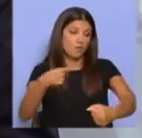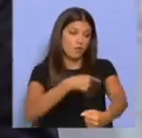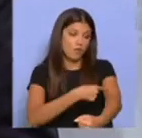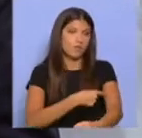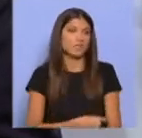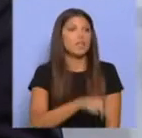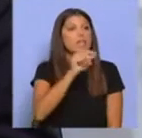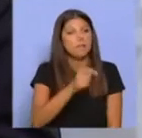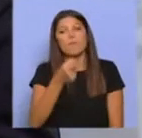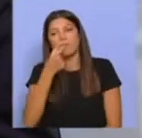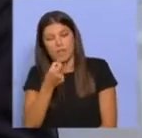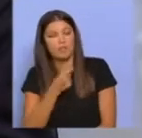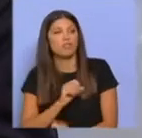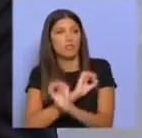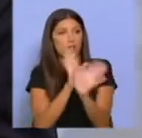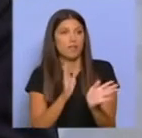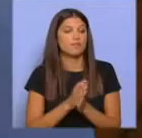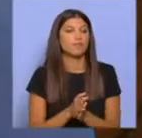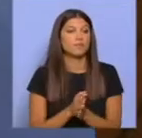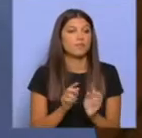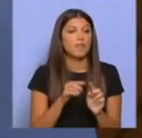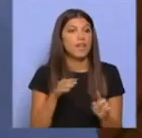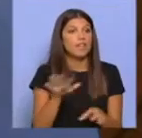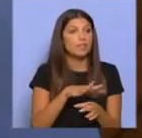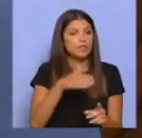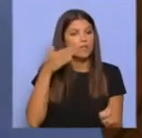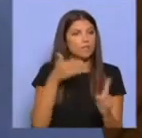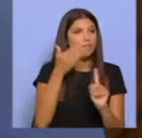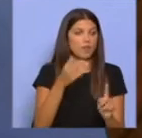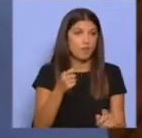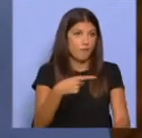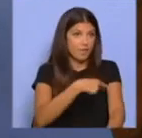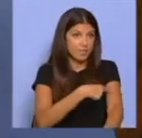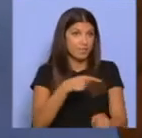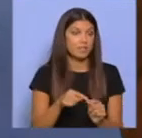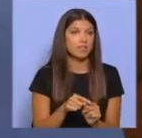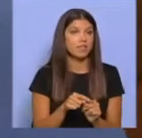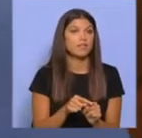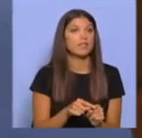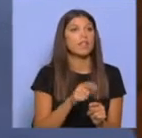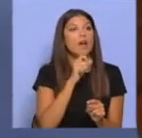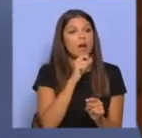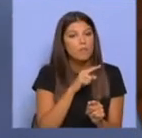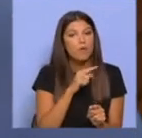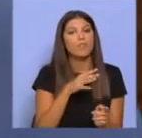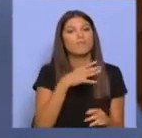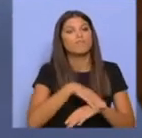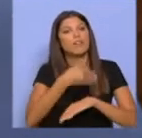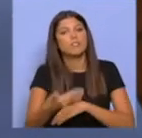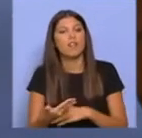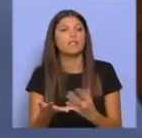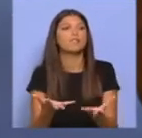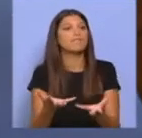dos medicamentos. E neste caso específico da vacina, que possam ver ressarcidos os investimentos que fizeram para